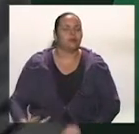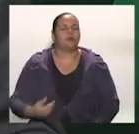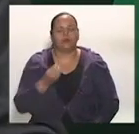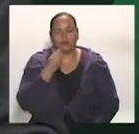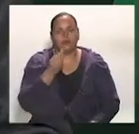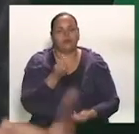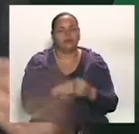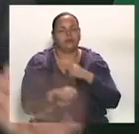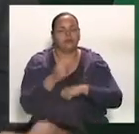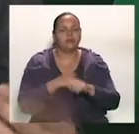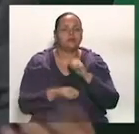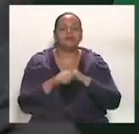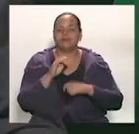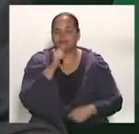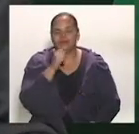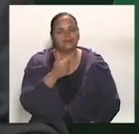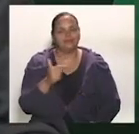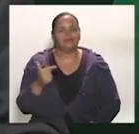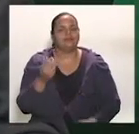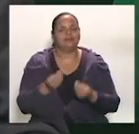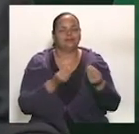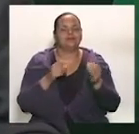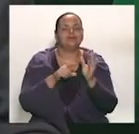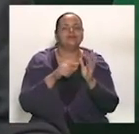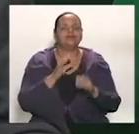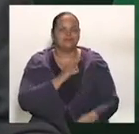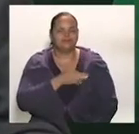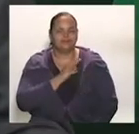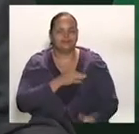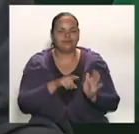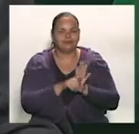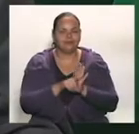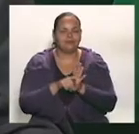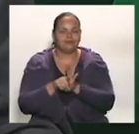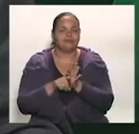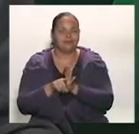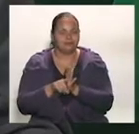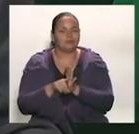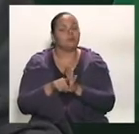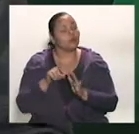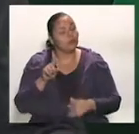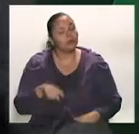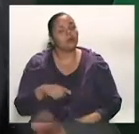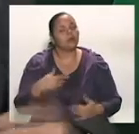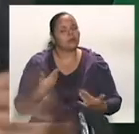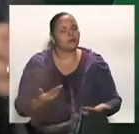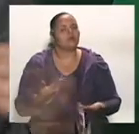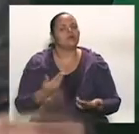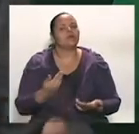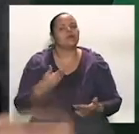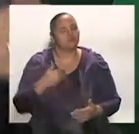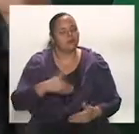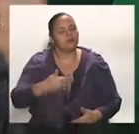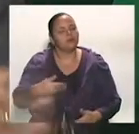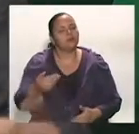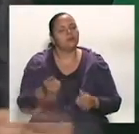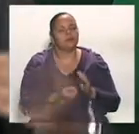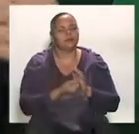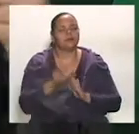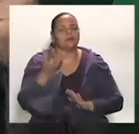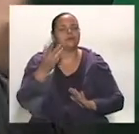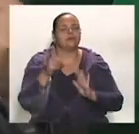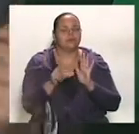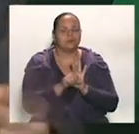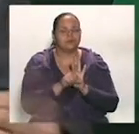de boa administração, se você não tiver uma forma de fiscalizar isso. Então, e aí vem se sucedendo